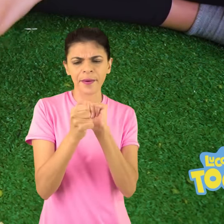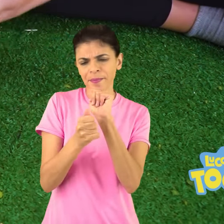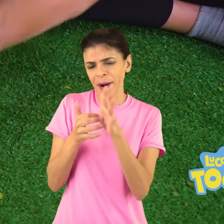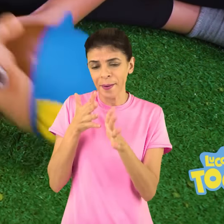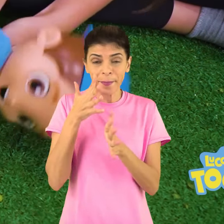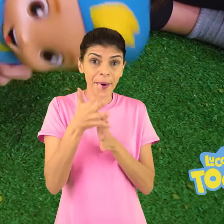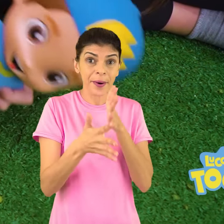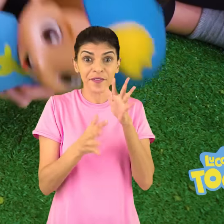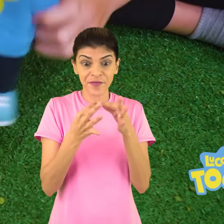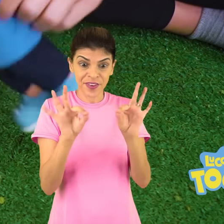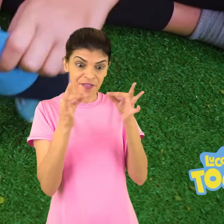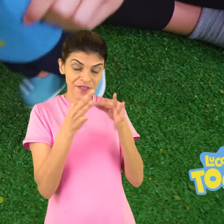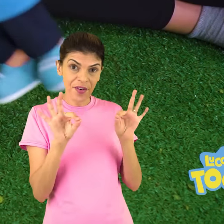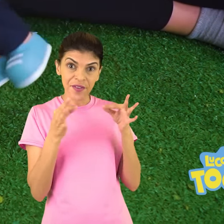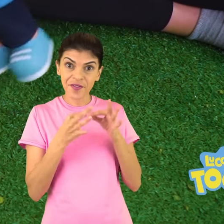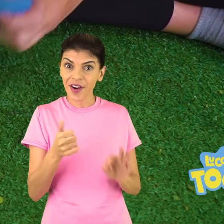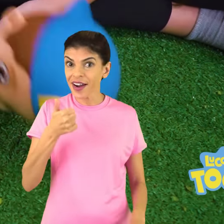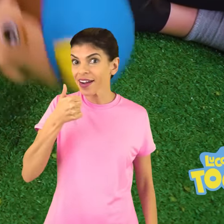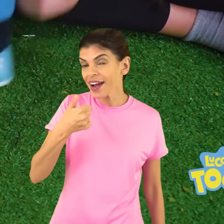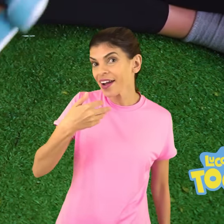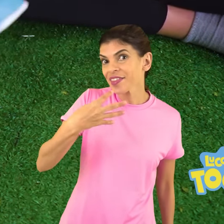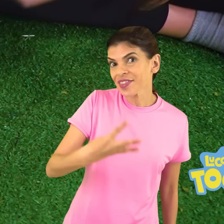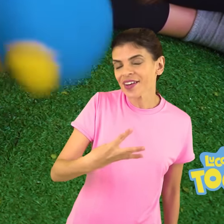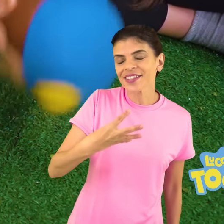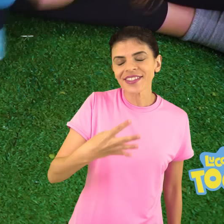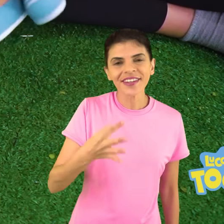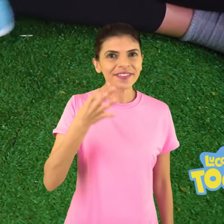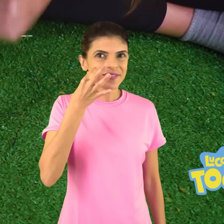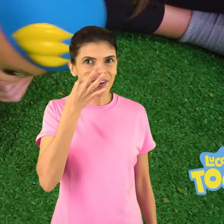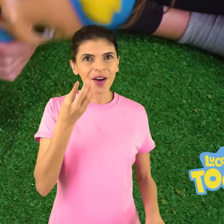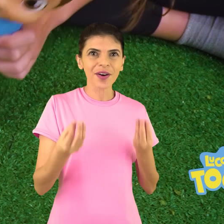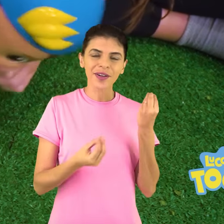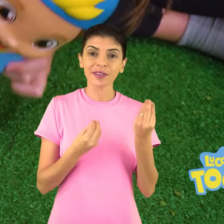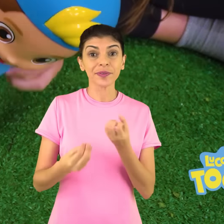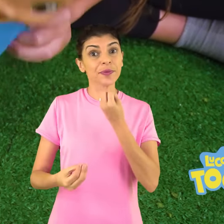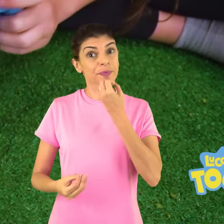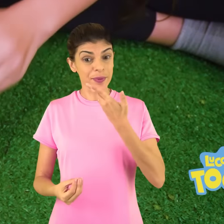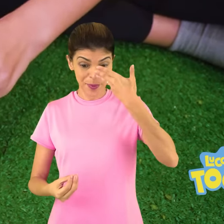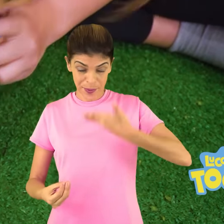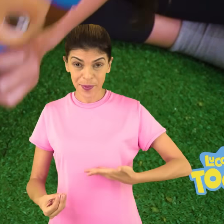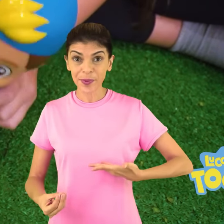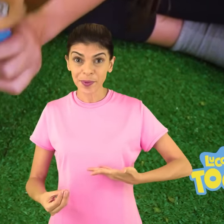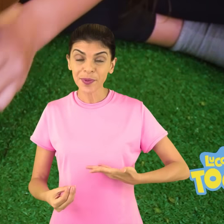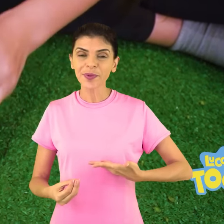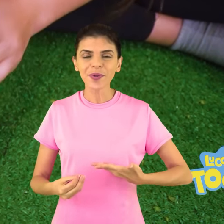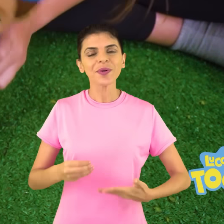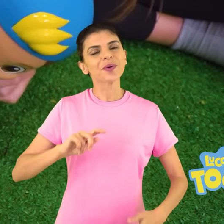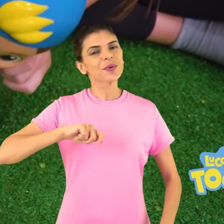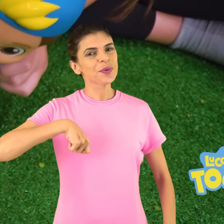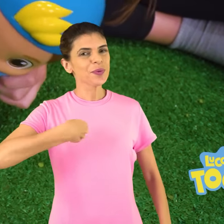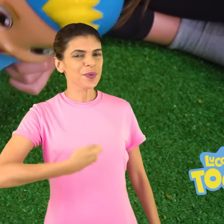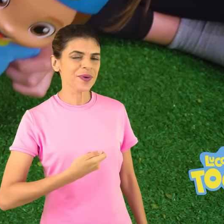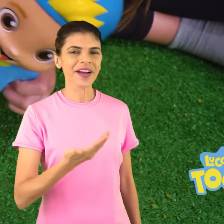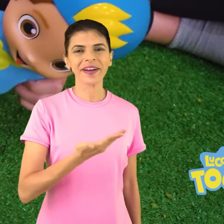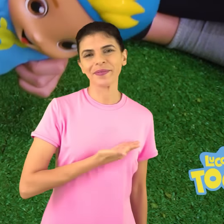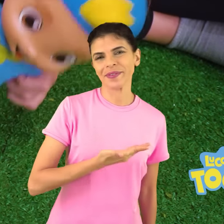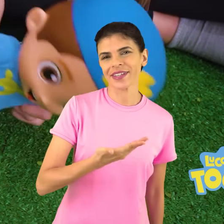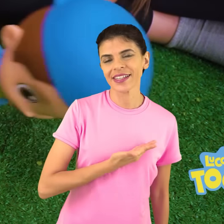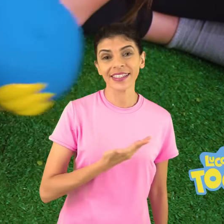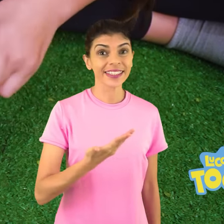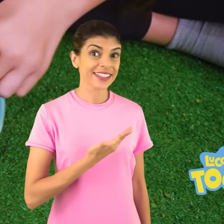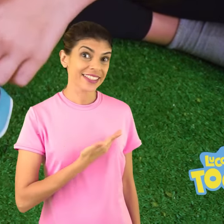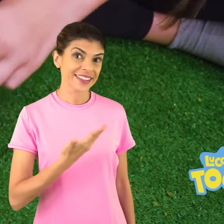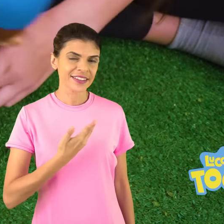14 frases, quem é que quer ver? Muito bem, eu sou o Lucas Neto! Seu melhor amigo, o